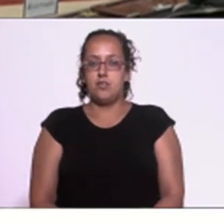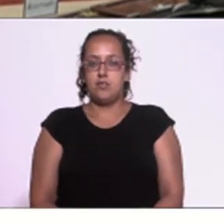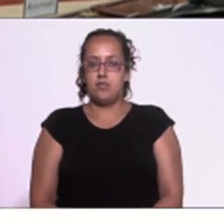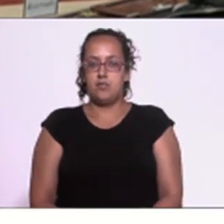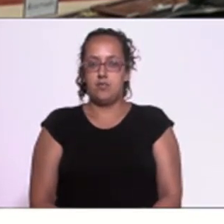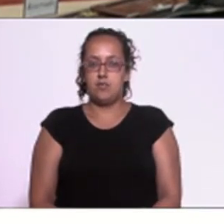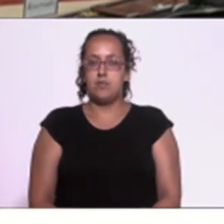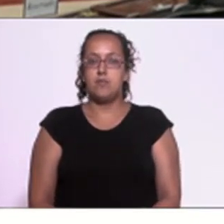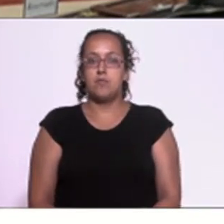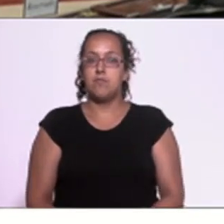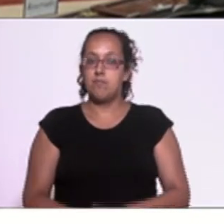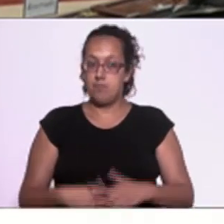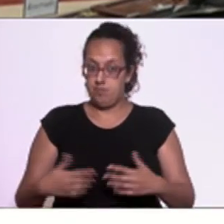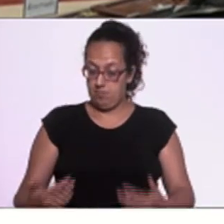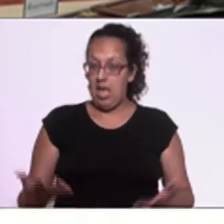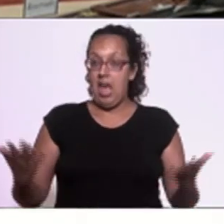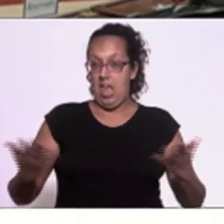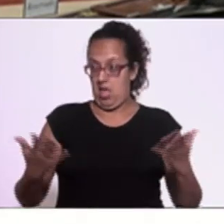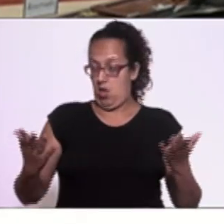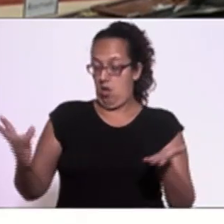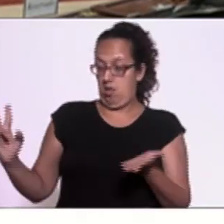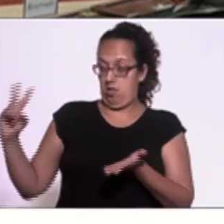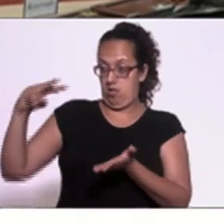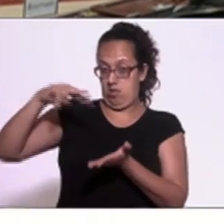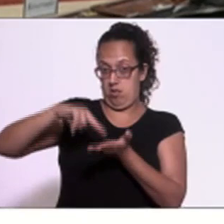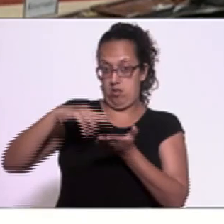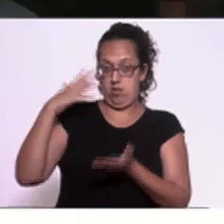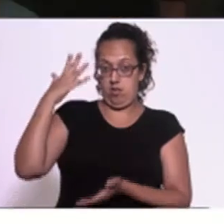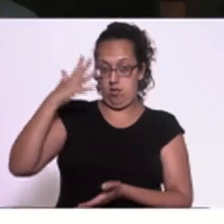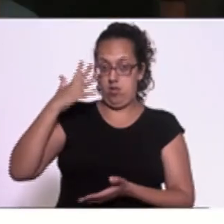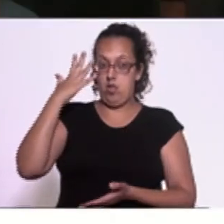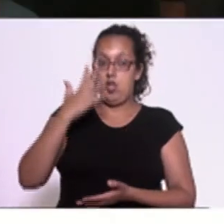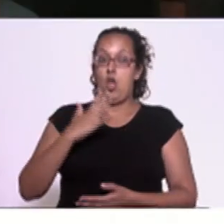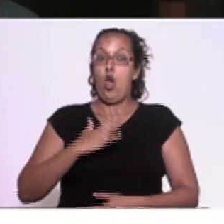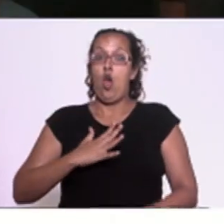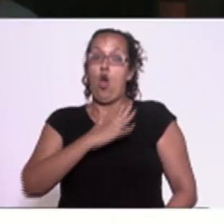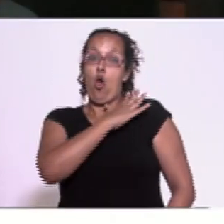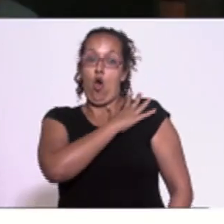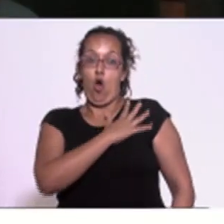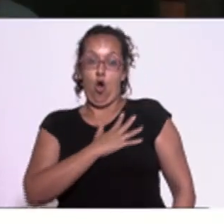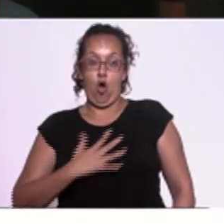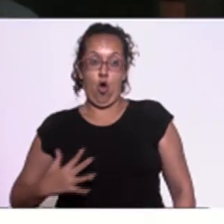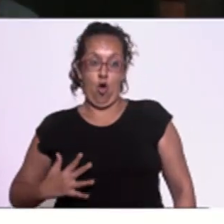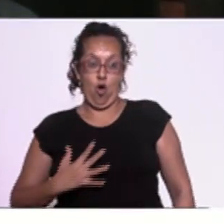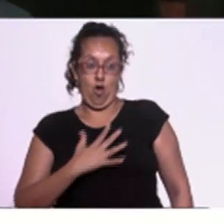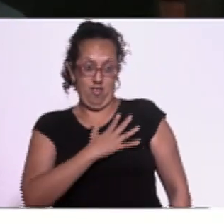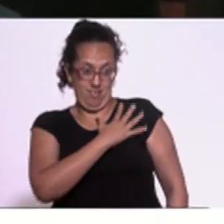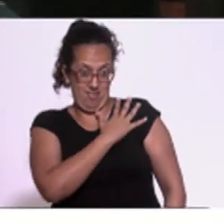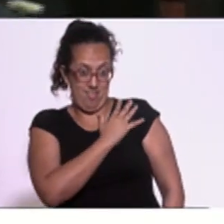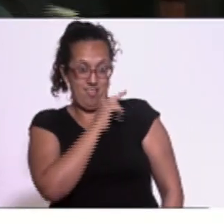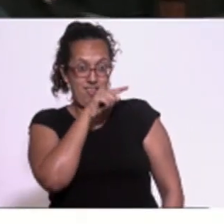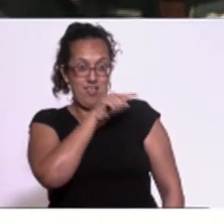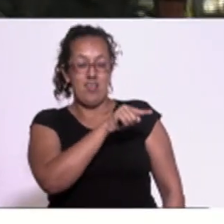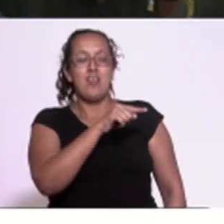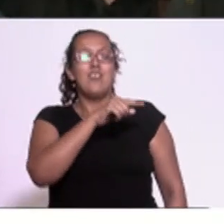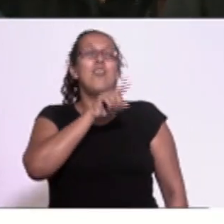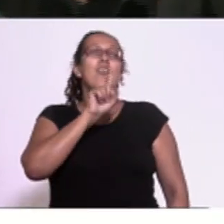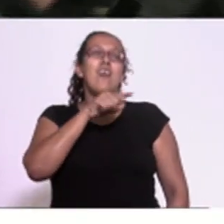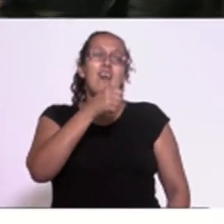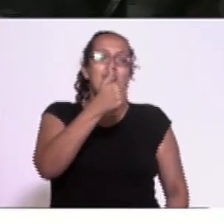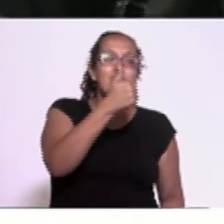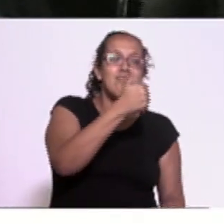Solicitar para fazer uso da palavra o coronel Nirlande Malveira, subdiretor do Patrimônio